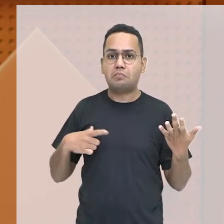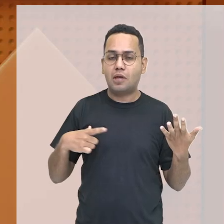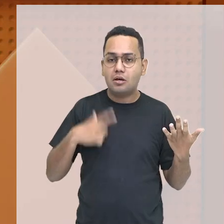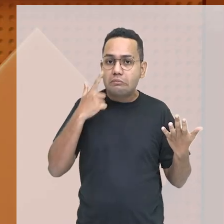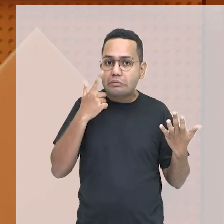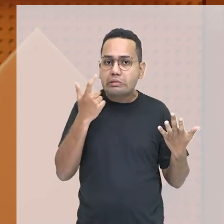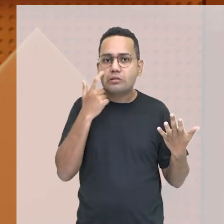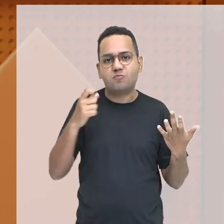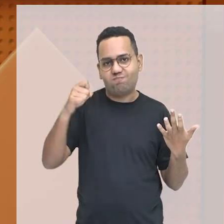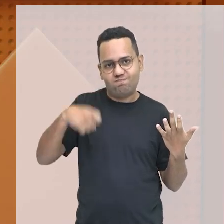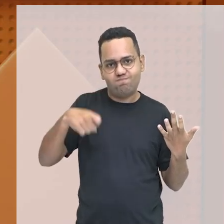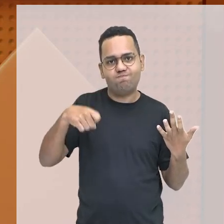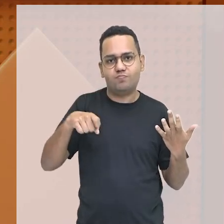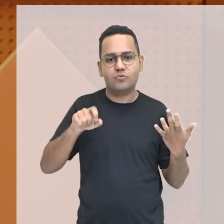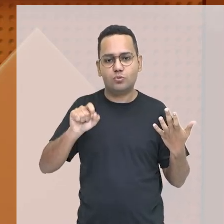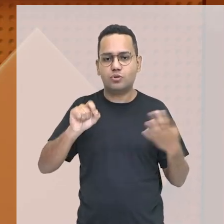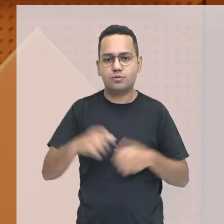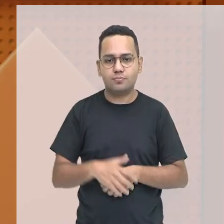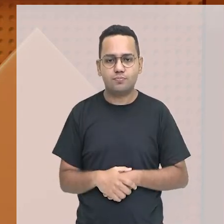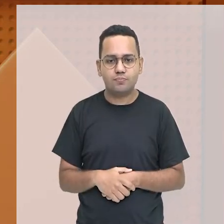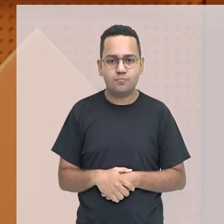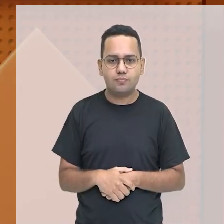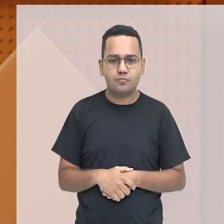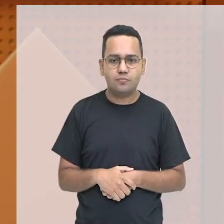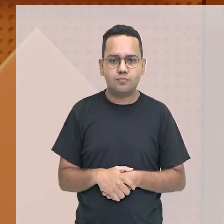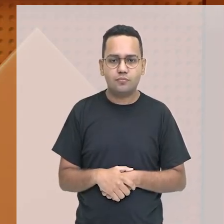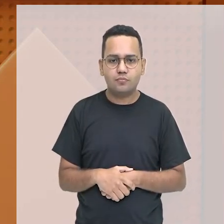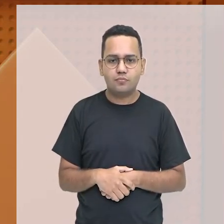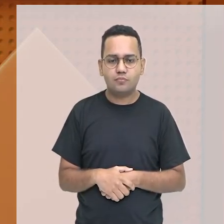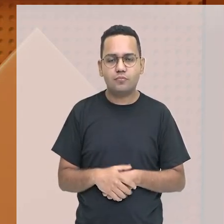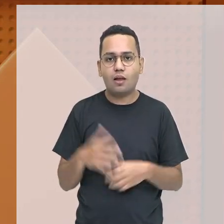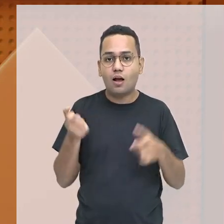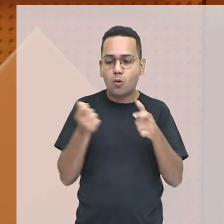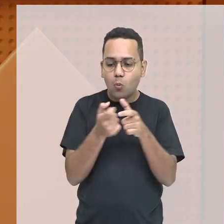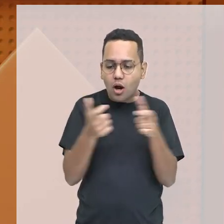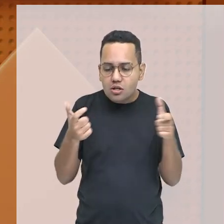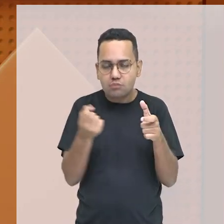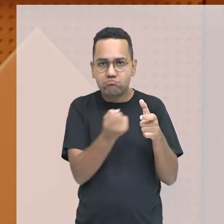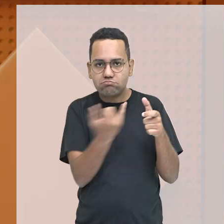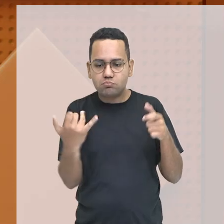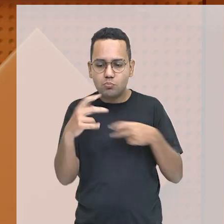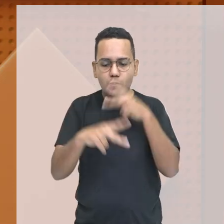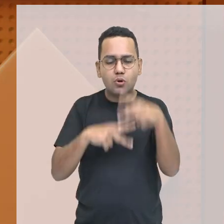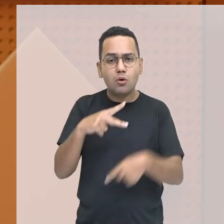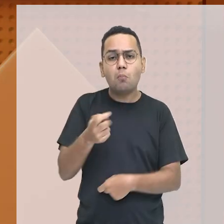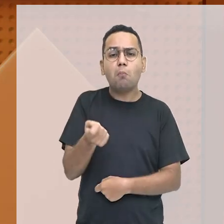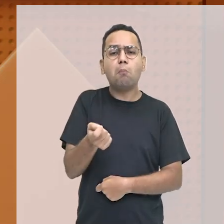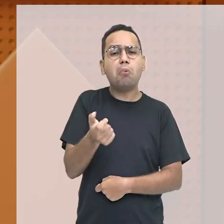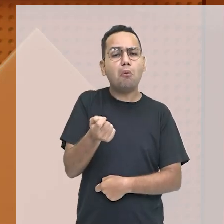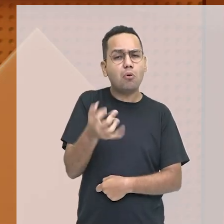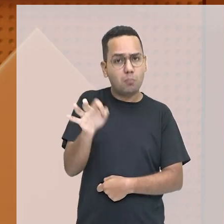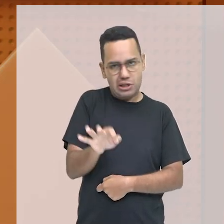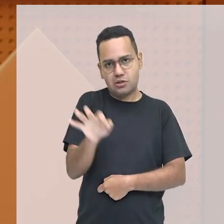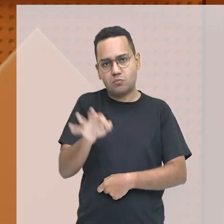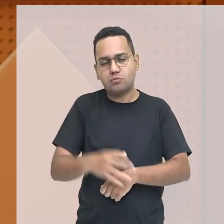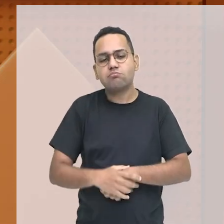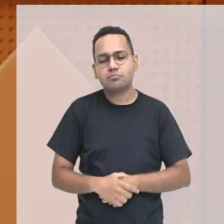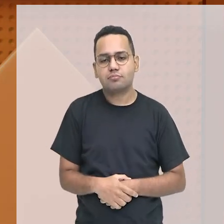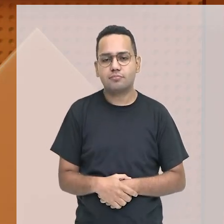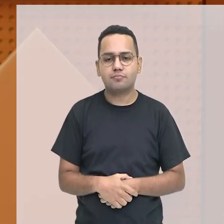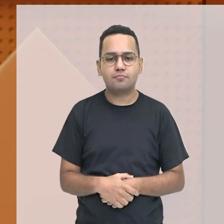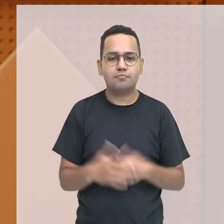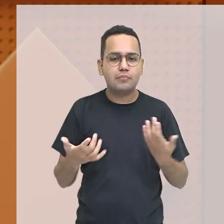que concentra a menor das populações entre os continentes do globo, não é isso? Isso sem considerar, obviamente,